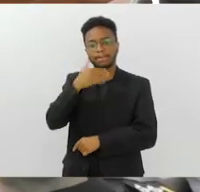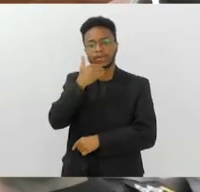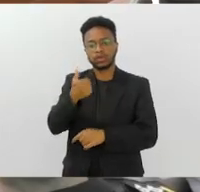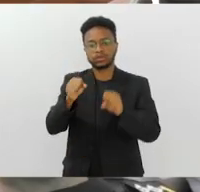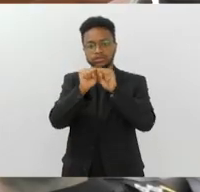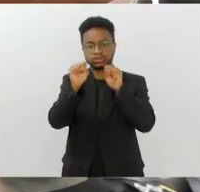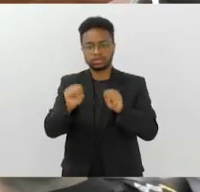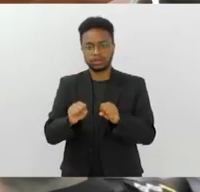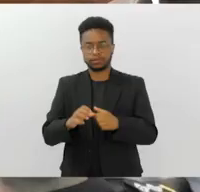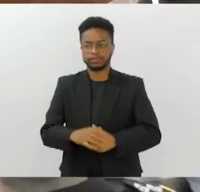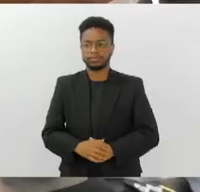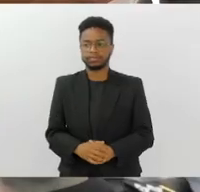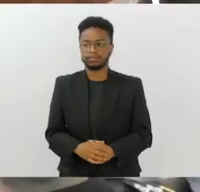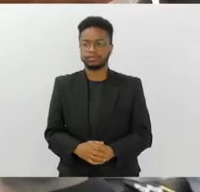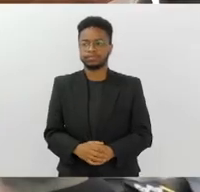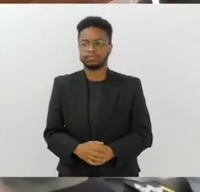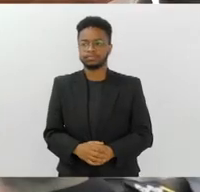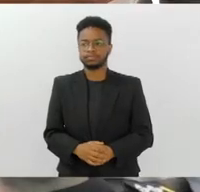sistemas